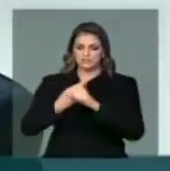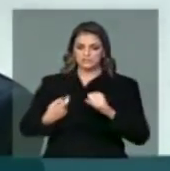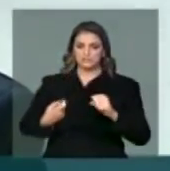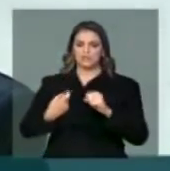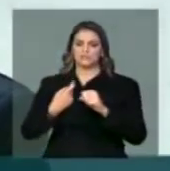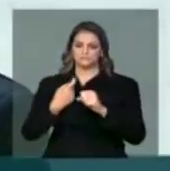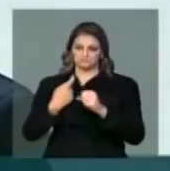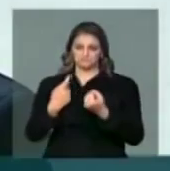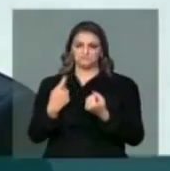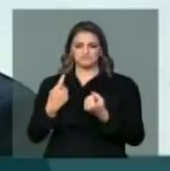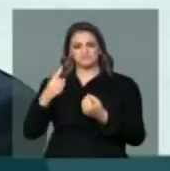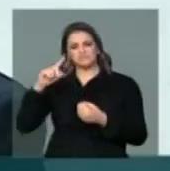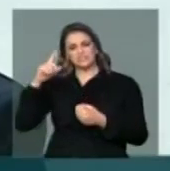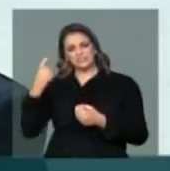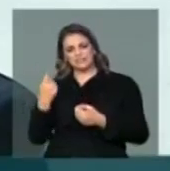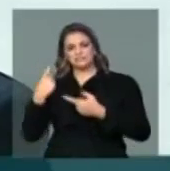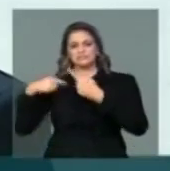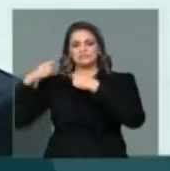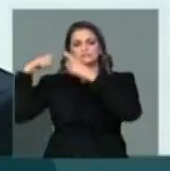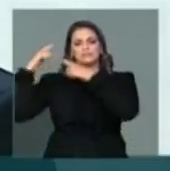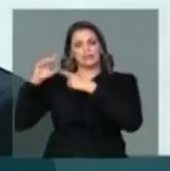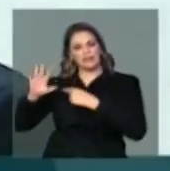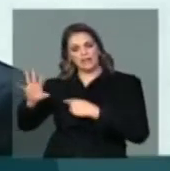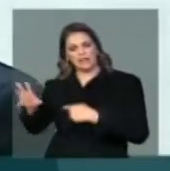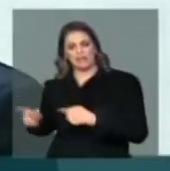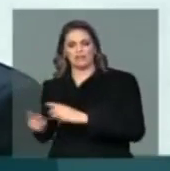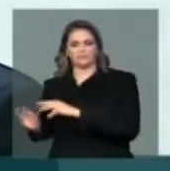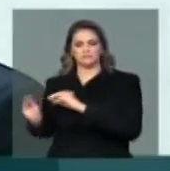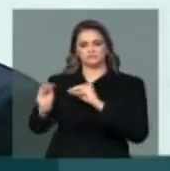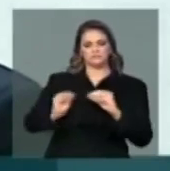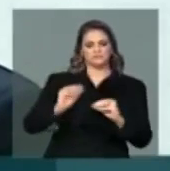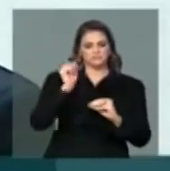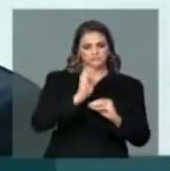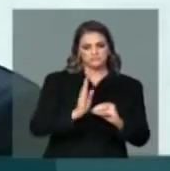enfim, alguns eixos importantes, trabalhando com um conjunto de ações,